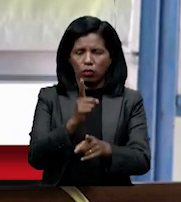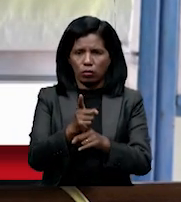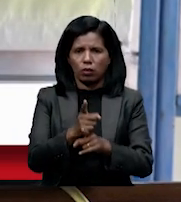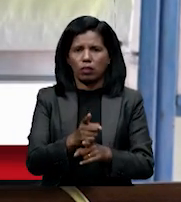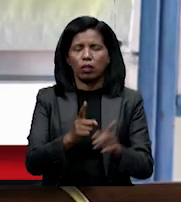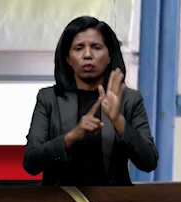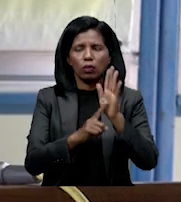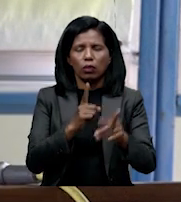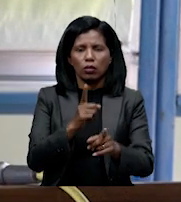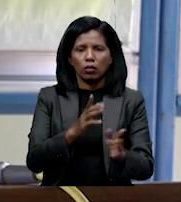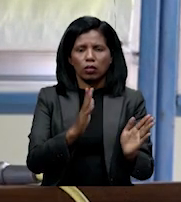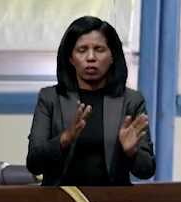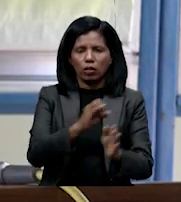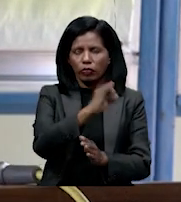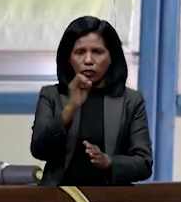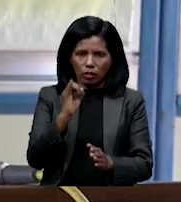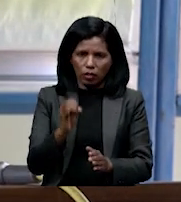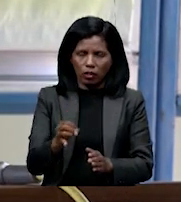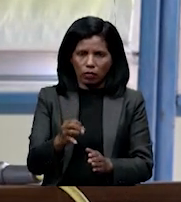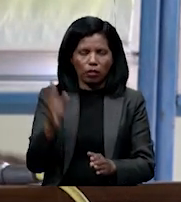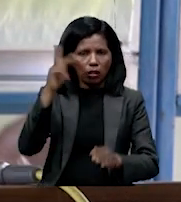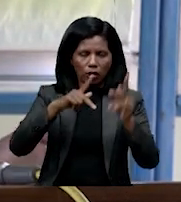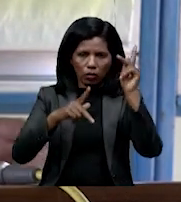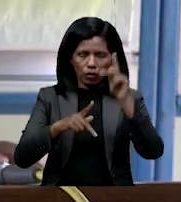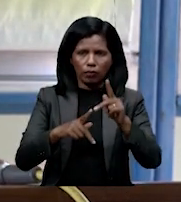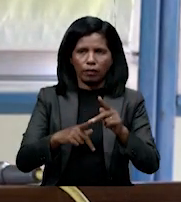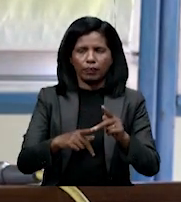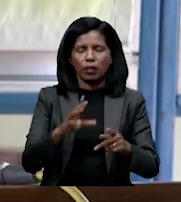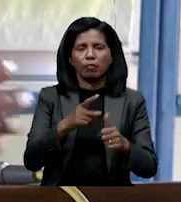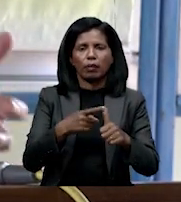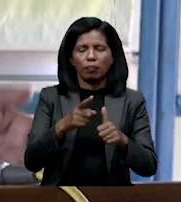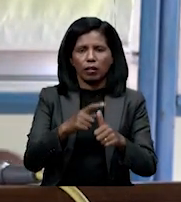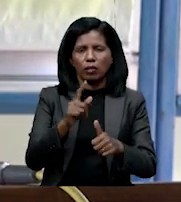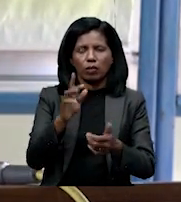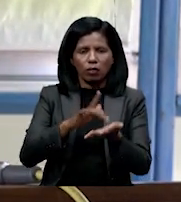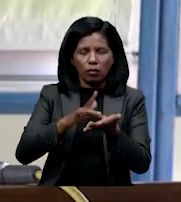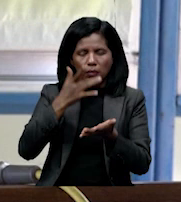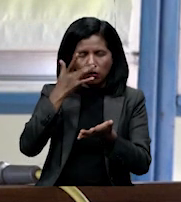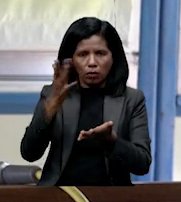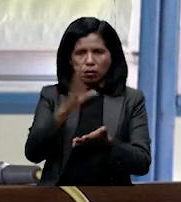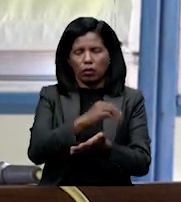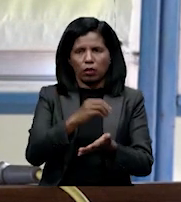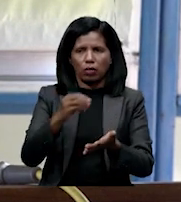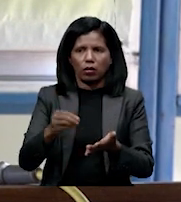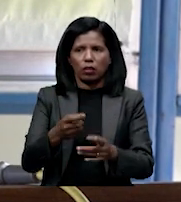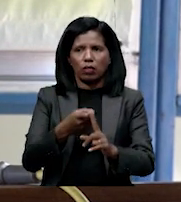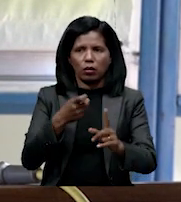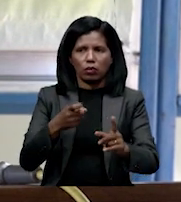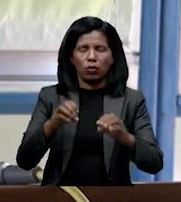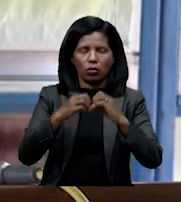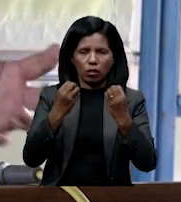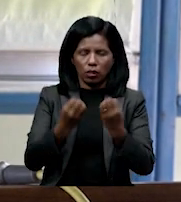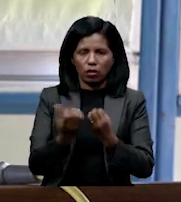atualiza progresso sira investigação ba caso Sirene. Droga, primeiro, segundo, perturbação ordem público ni ba que cometa os organizações